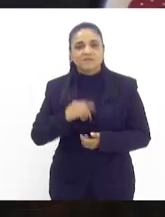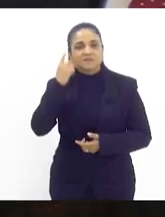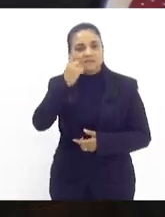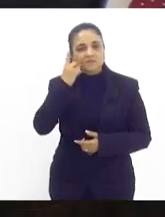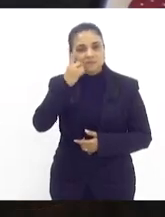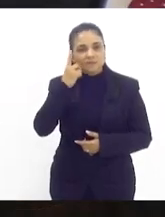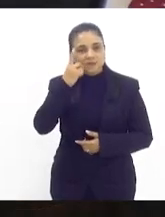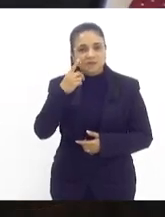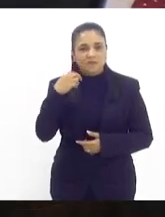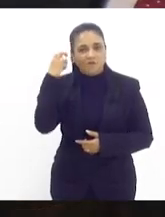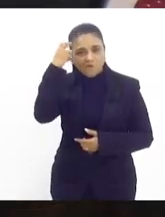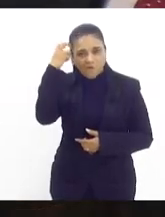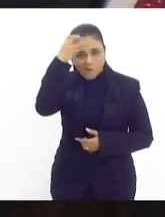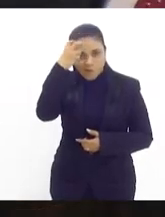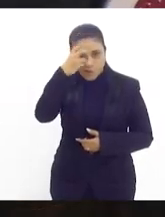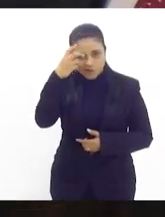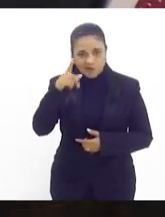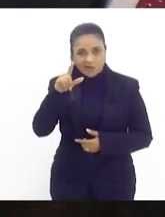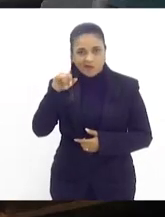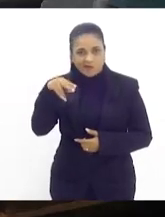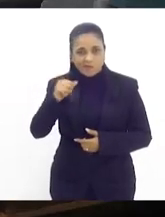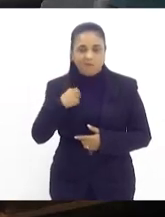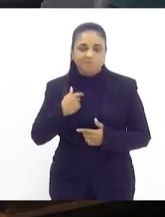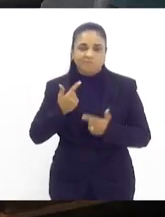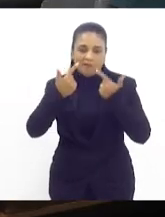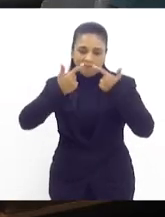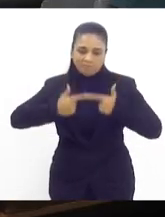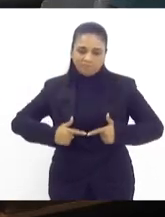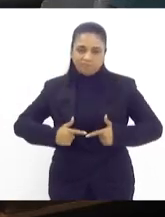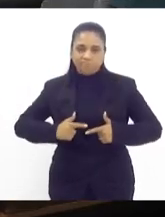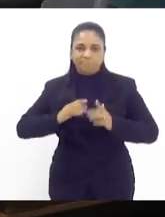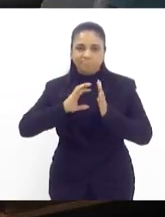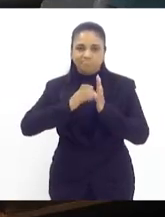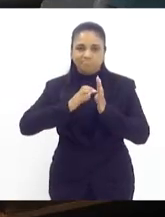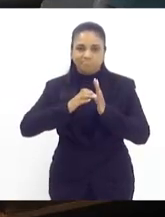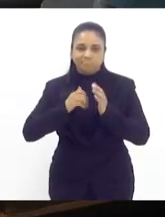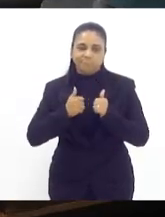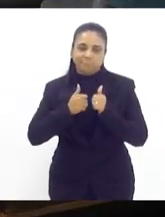Deputada Verônica Lima. Abstenção junto com a bancada.